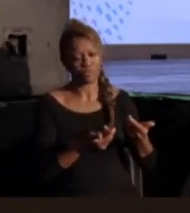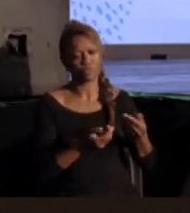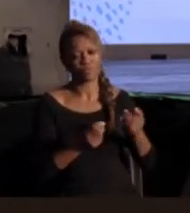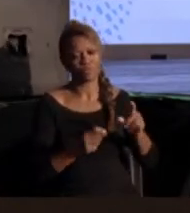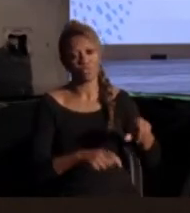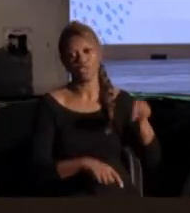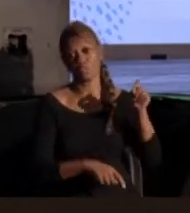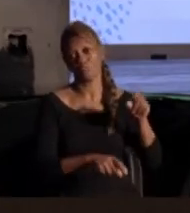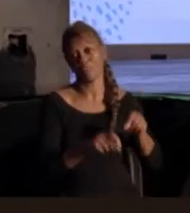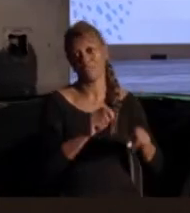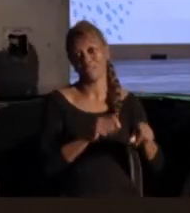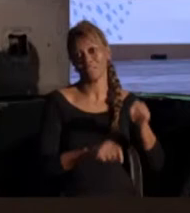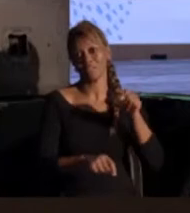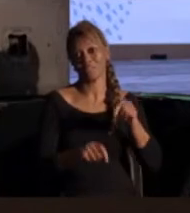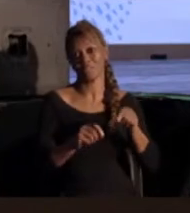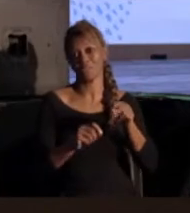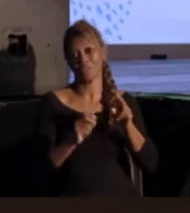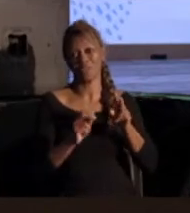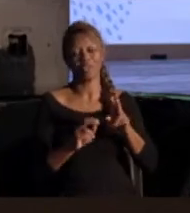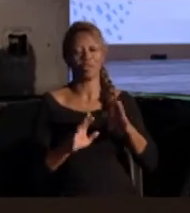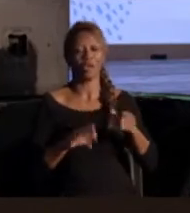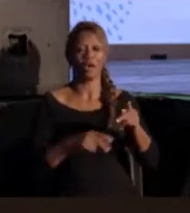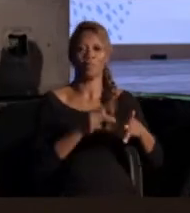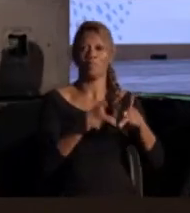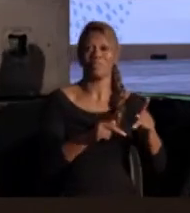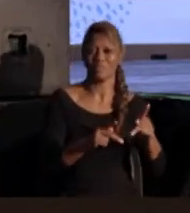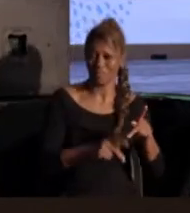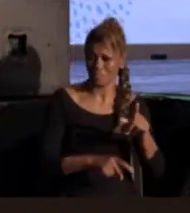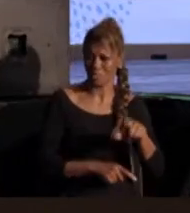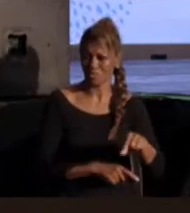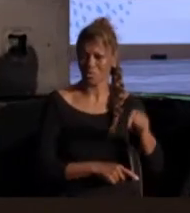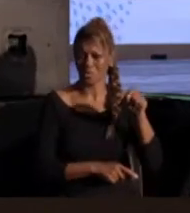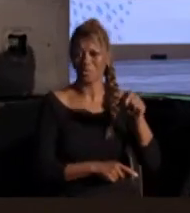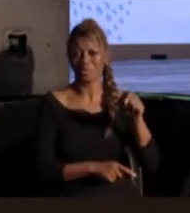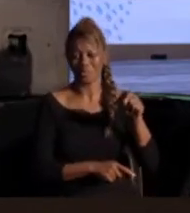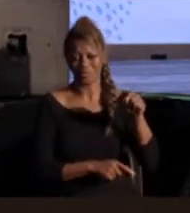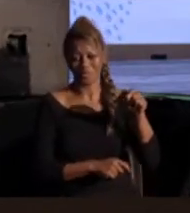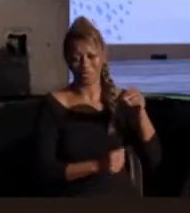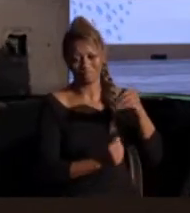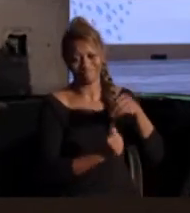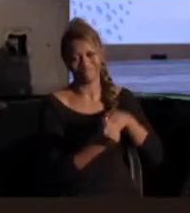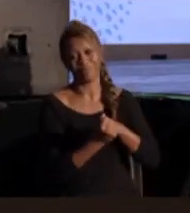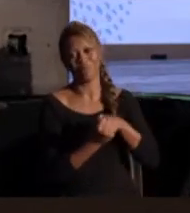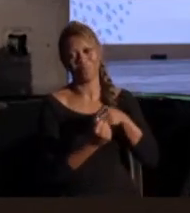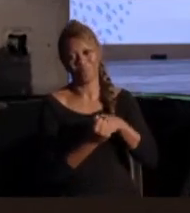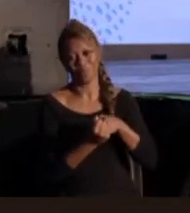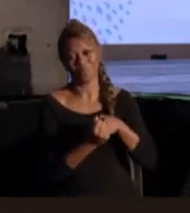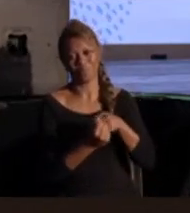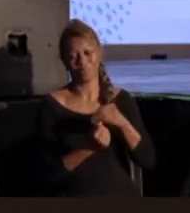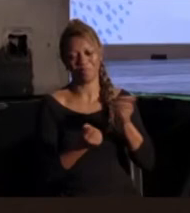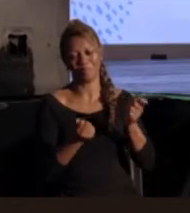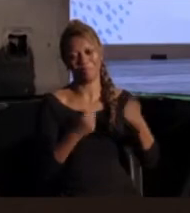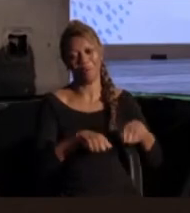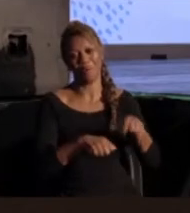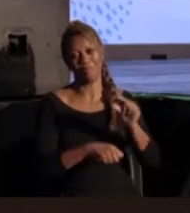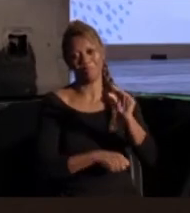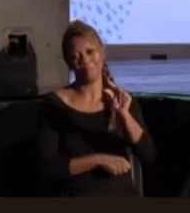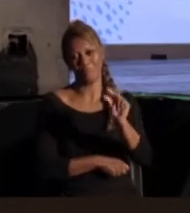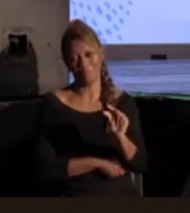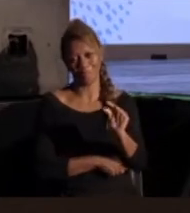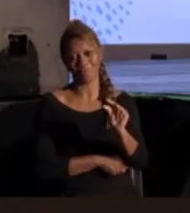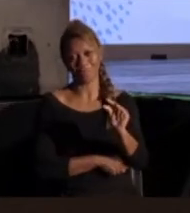prestígio, concentração de visibilidade, e aí tem baixa visibilidade e poucas possibilidades das